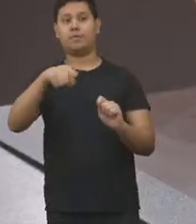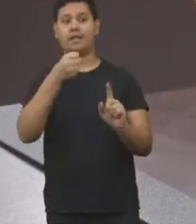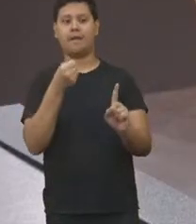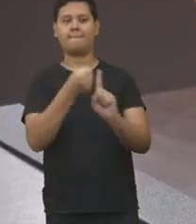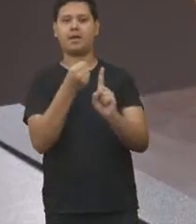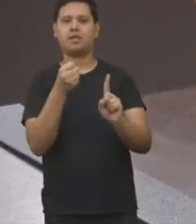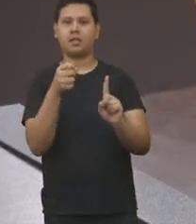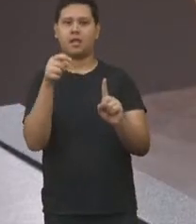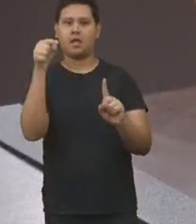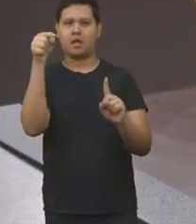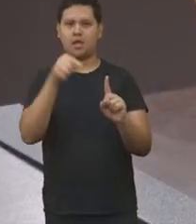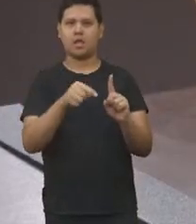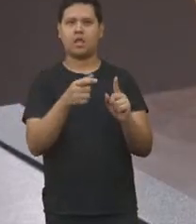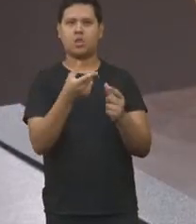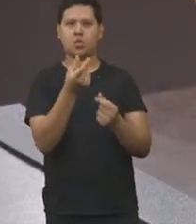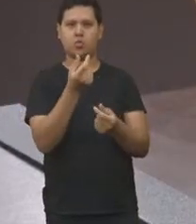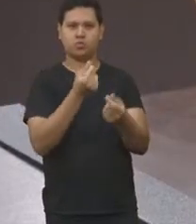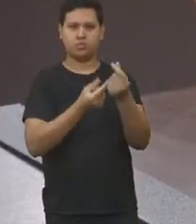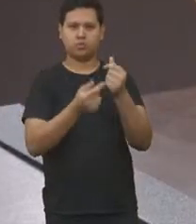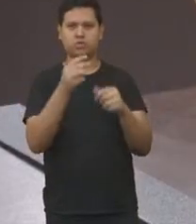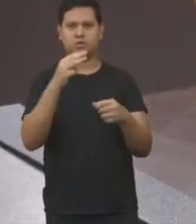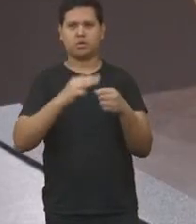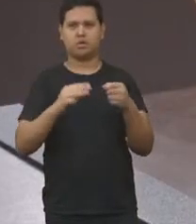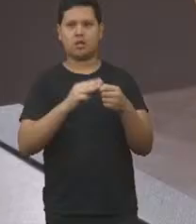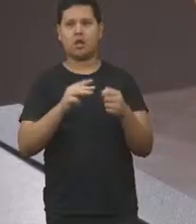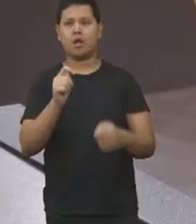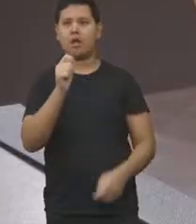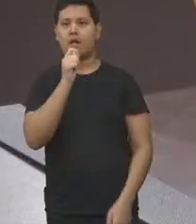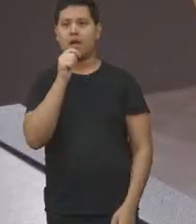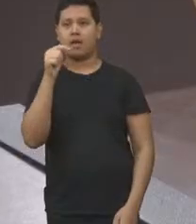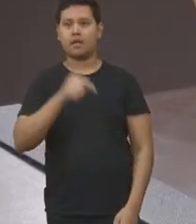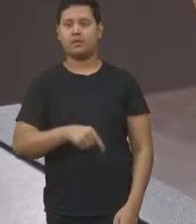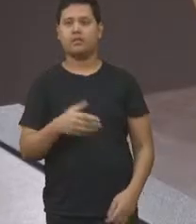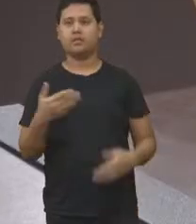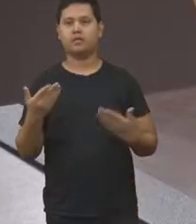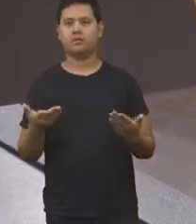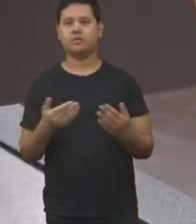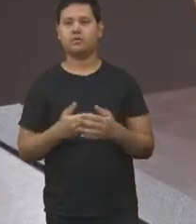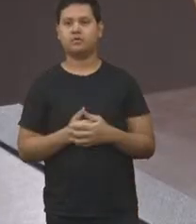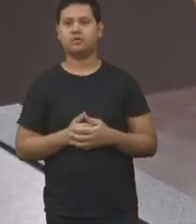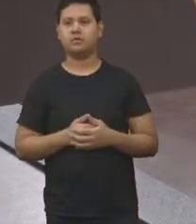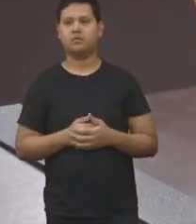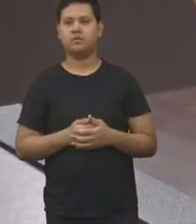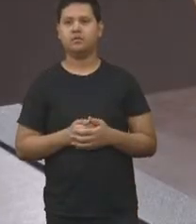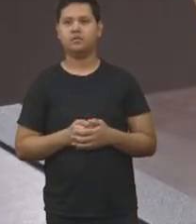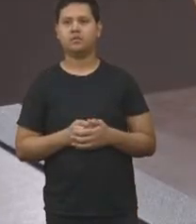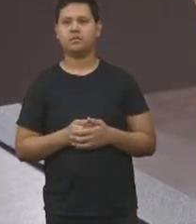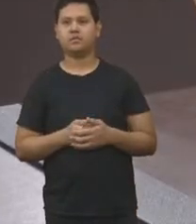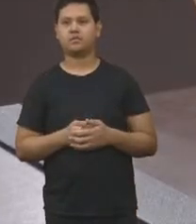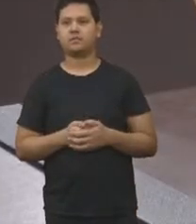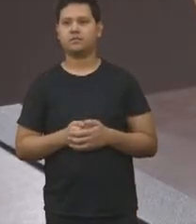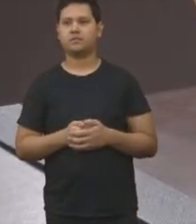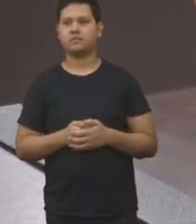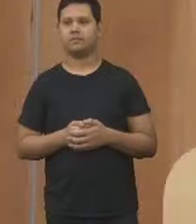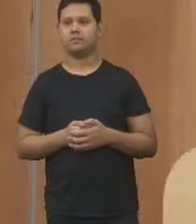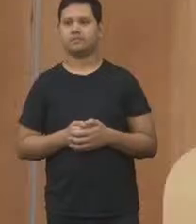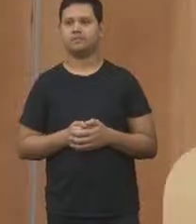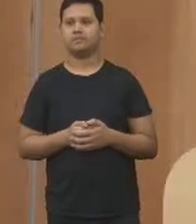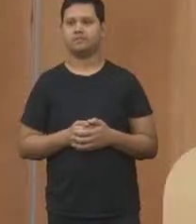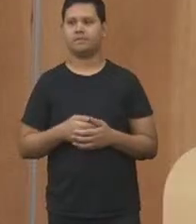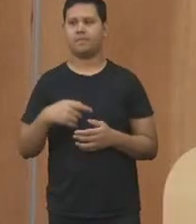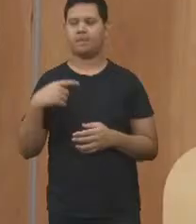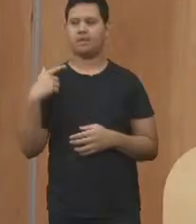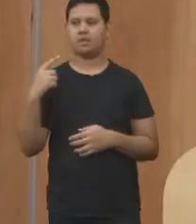dentro da receita do município ainda no decorrer desse exercício? Olha, conforme todo